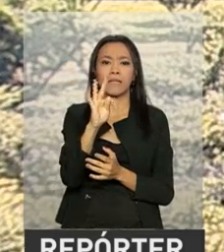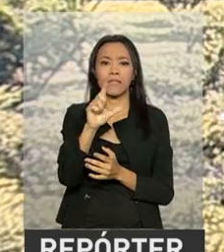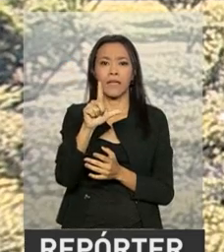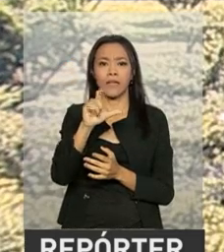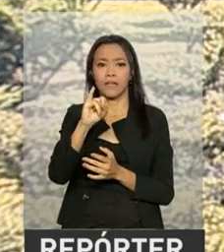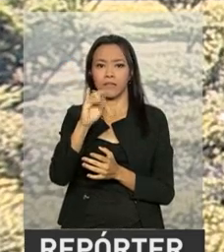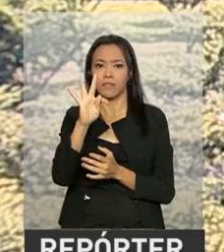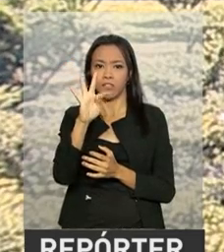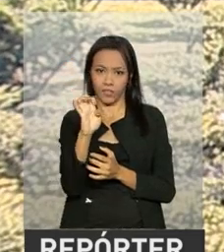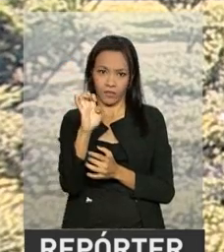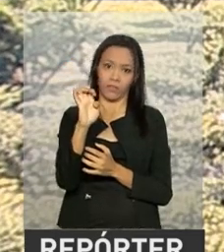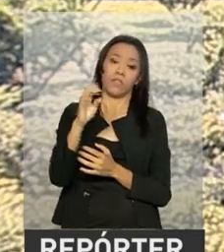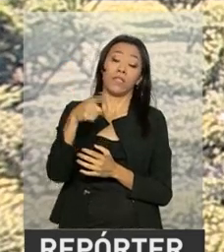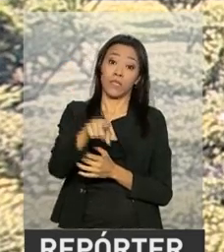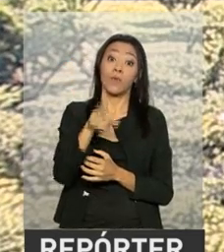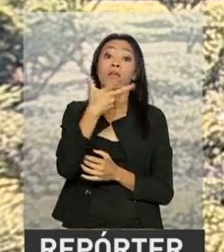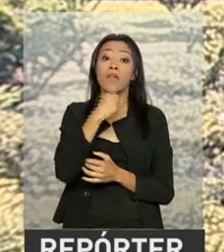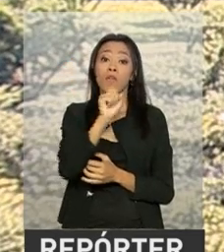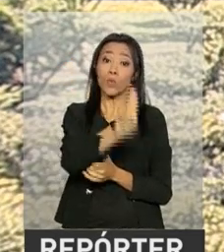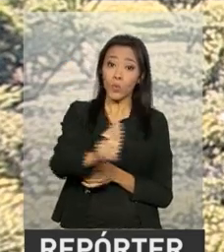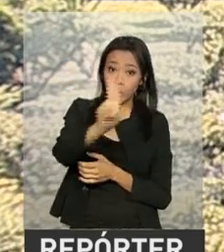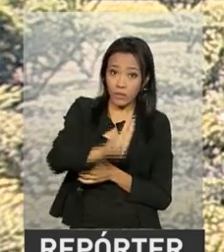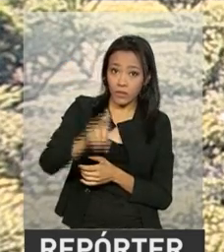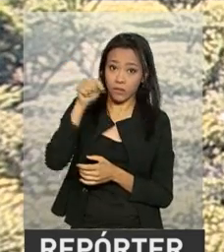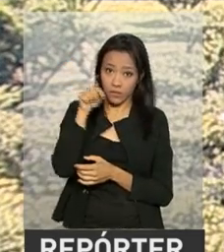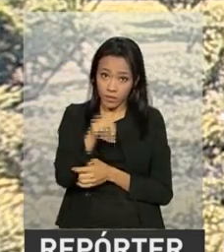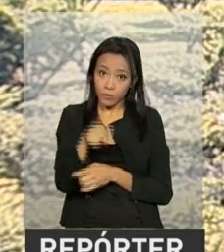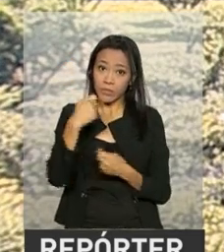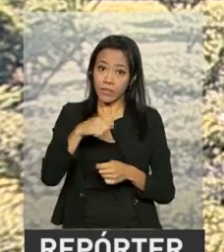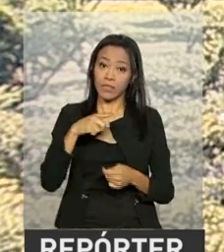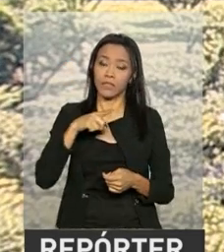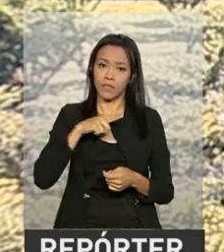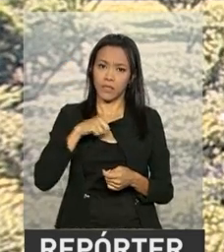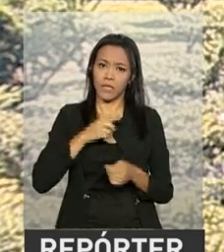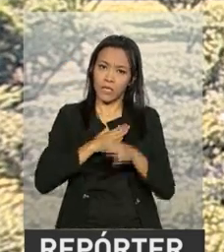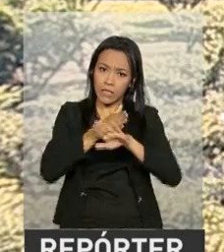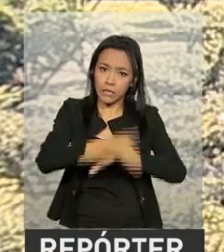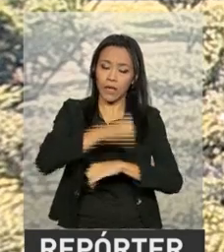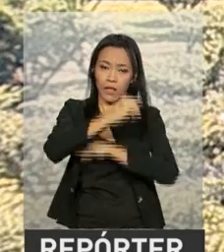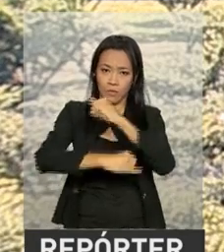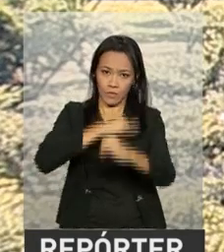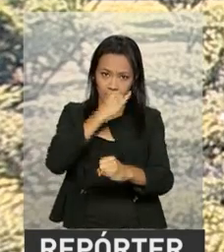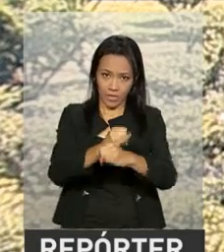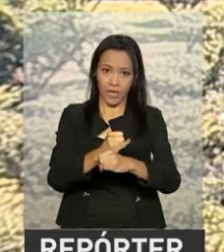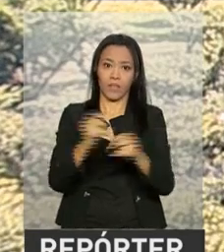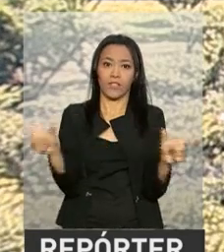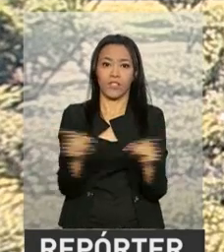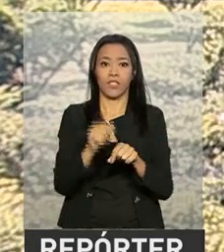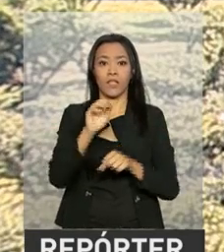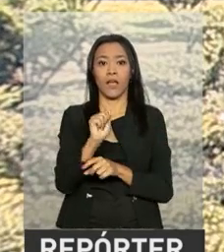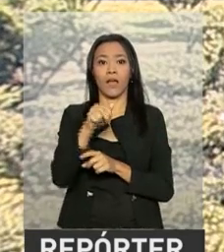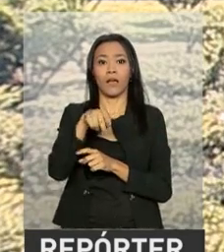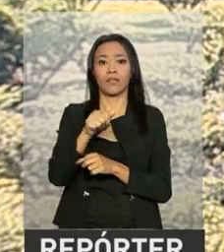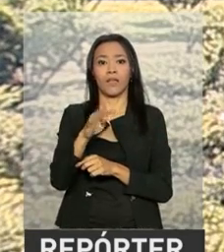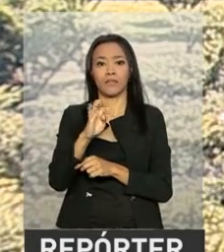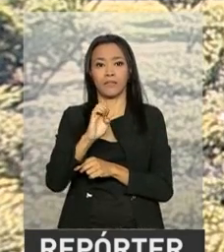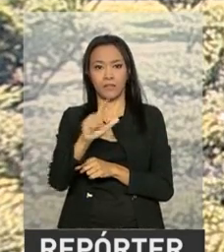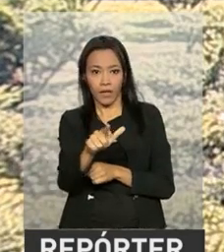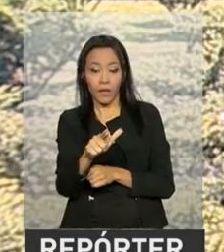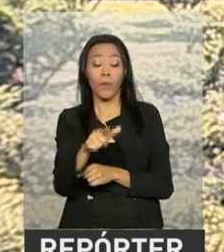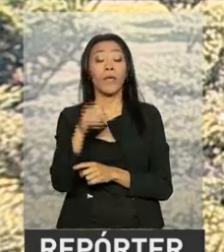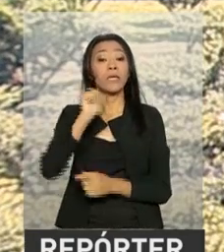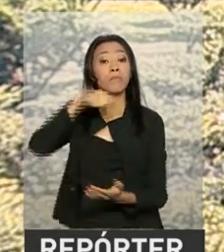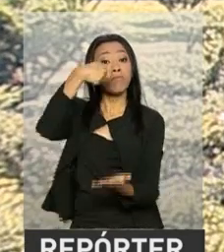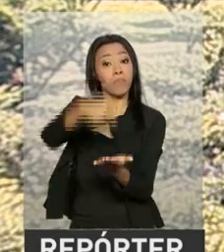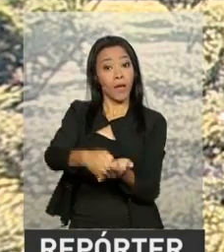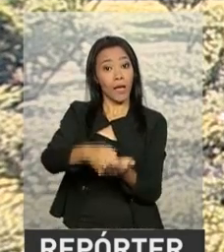esse tipo de tecnologia devem preencher um requerimento que está no site da Anatel e pagar uma taxa. Durante o registro, são verificadas